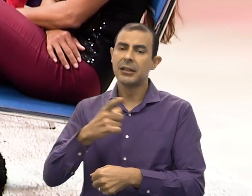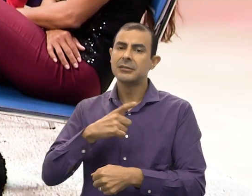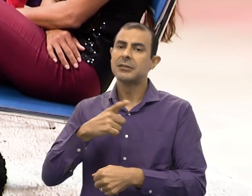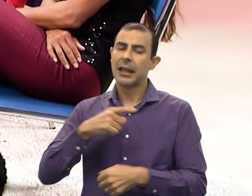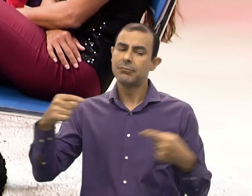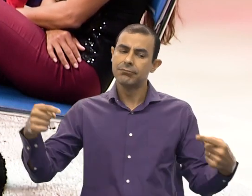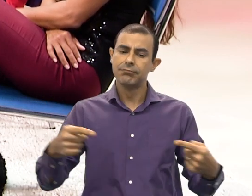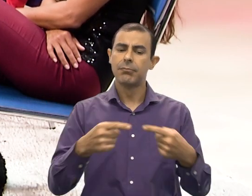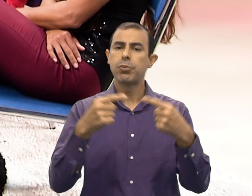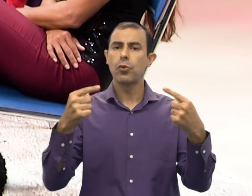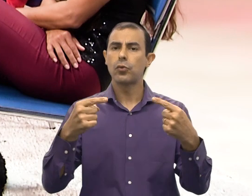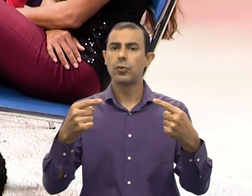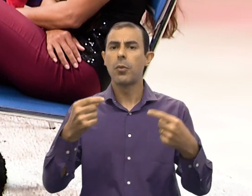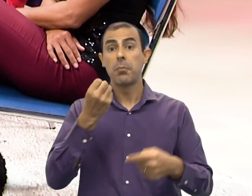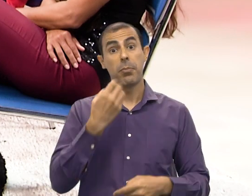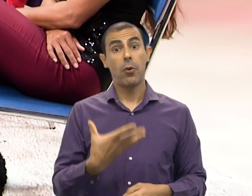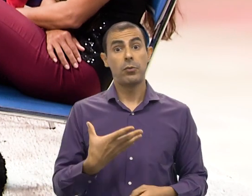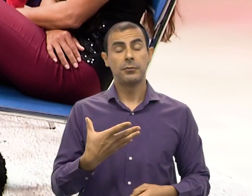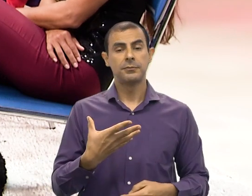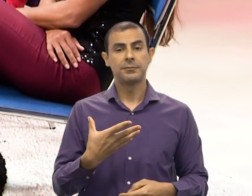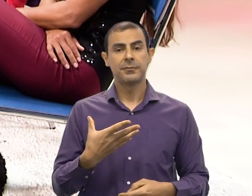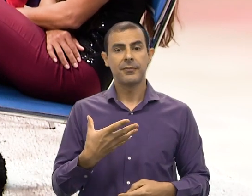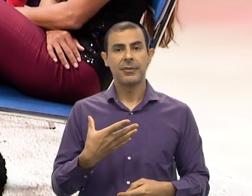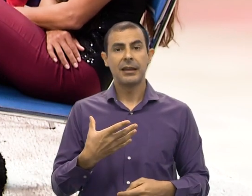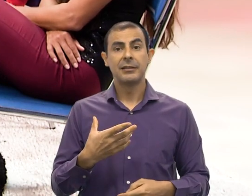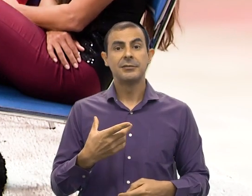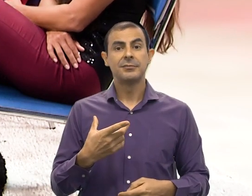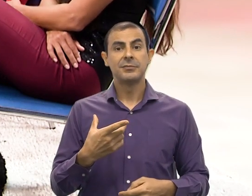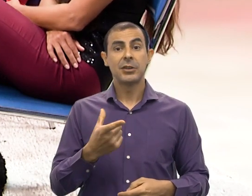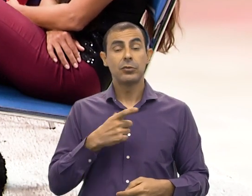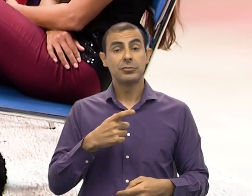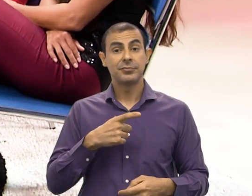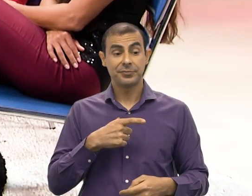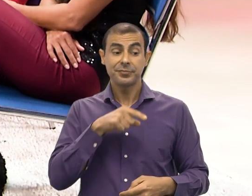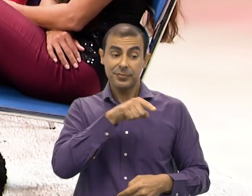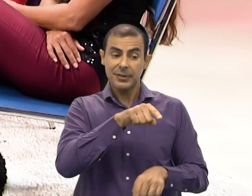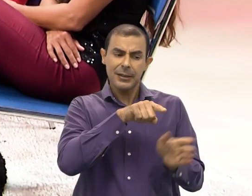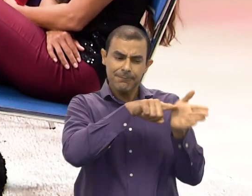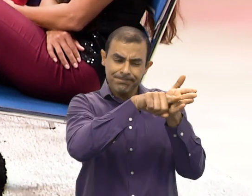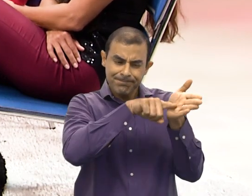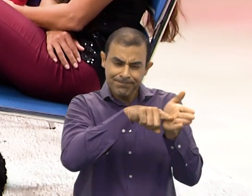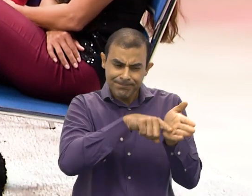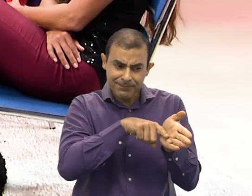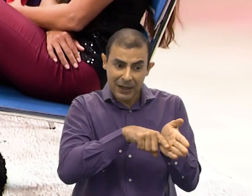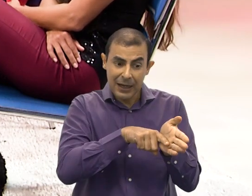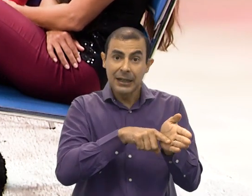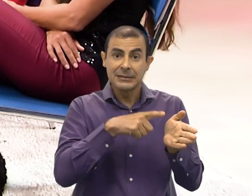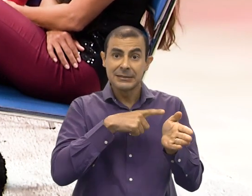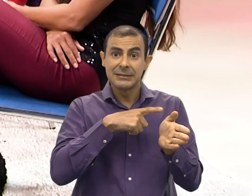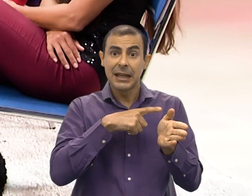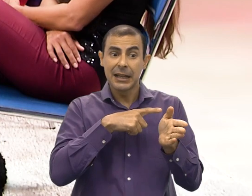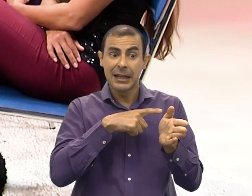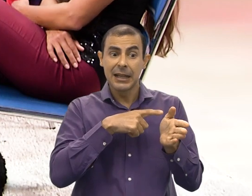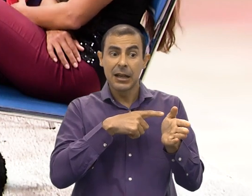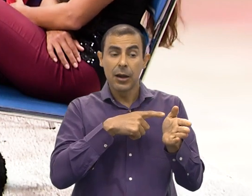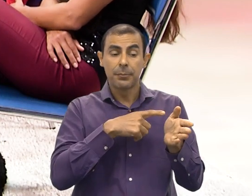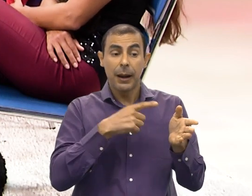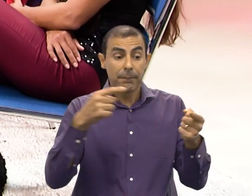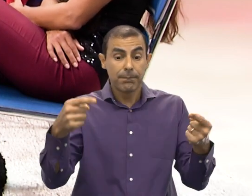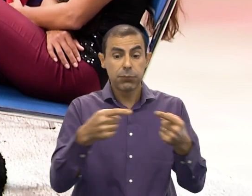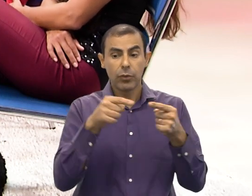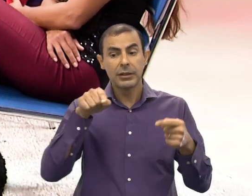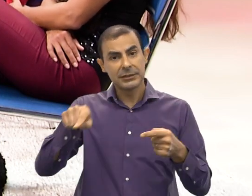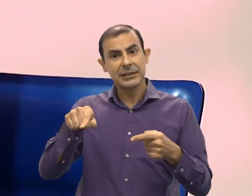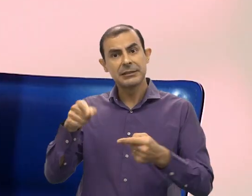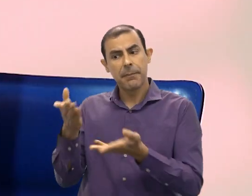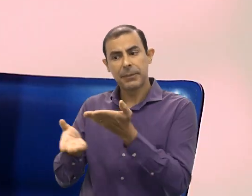essa compatibilidade, que é um possível doador. Paralelo a essa preparação do doador de fazer novos exames, o paciente também vai